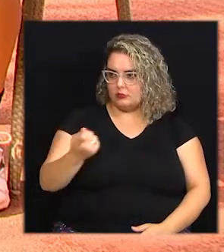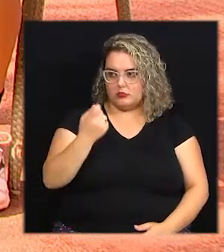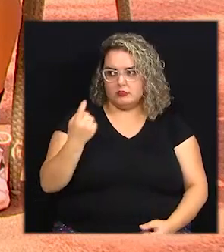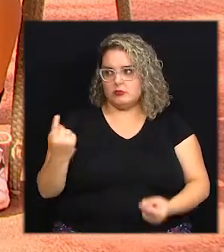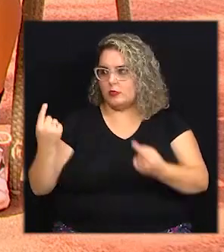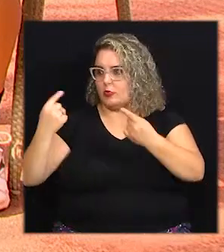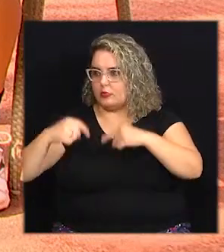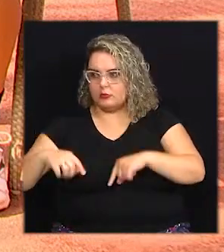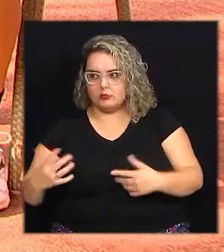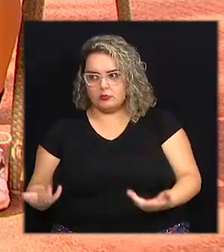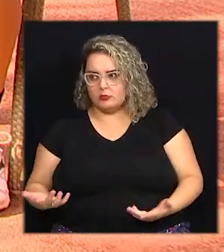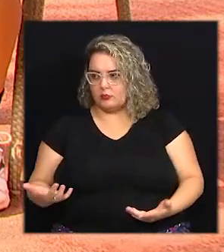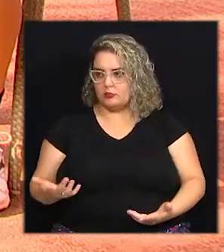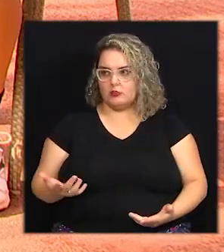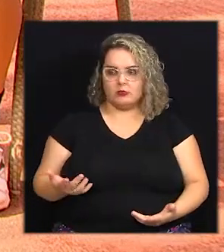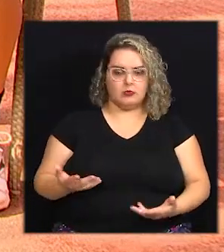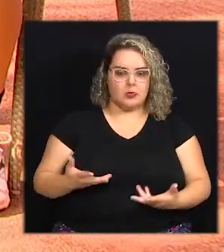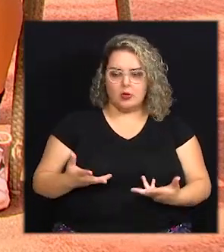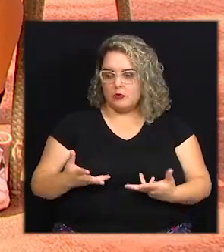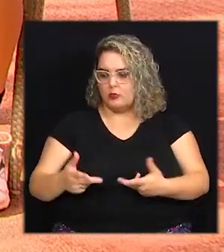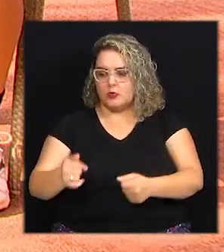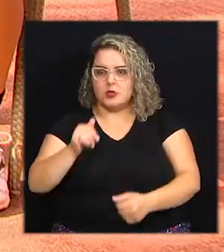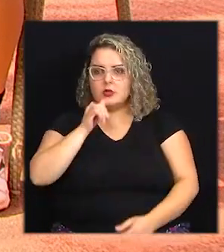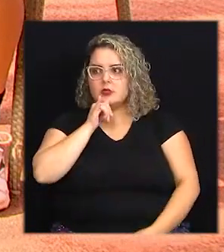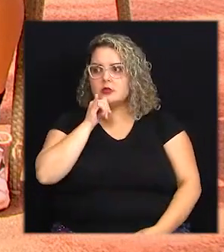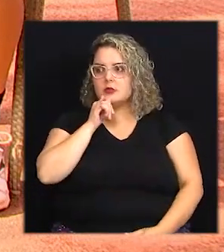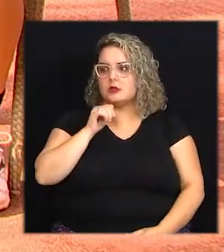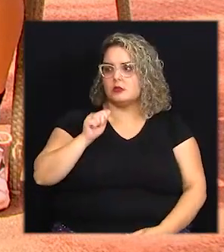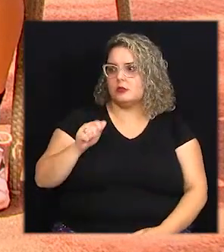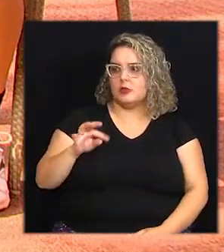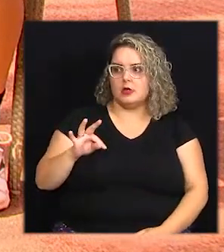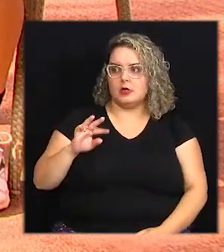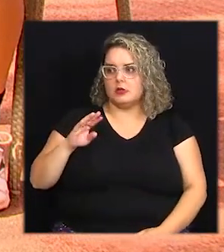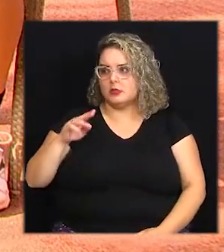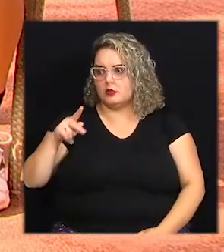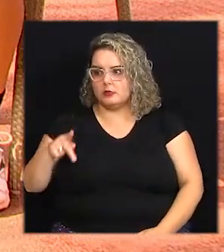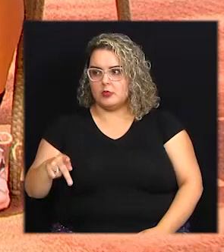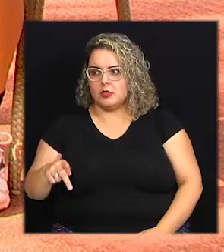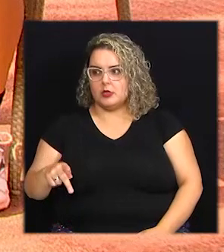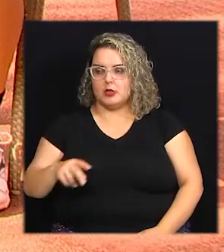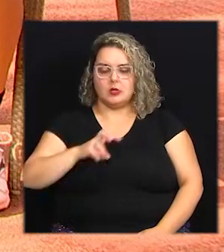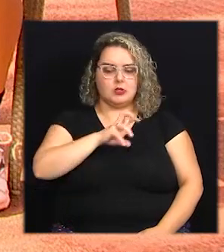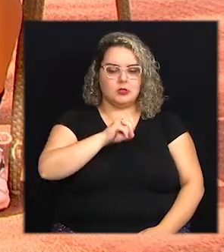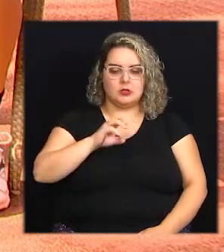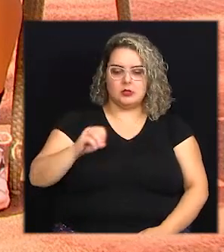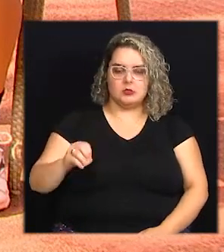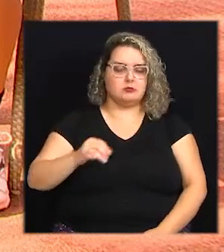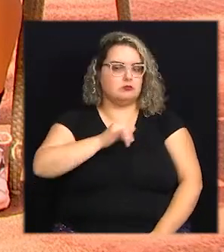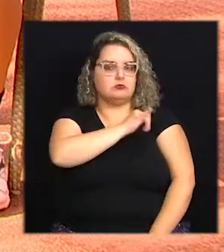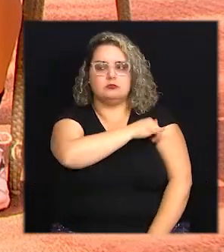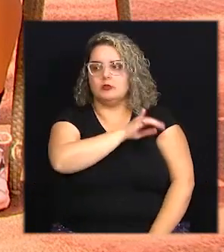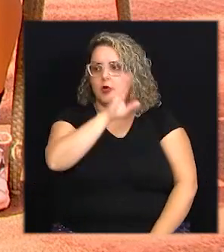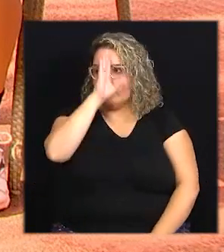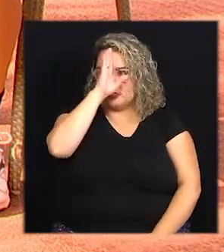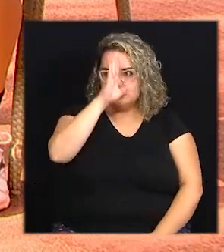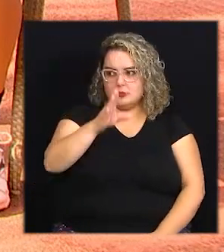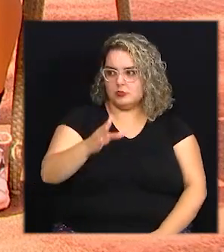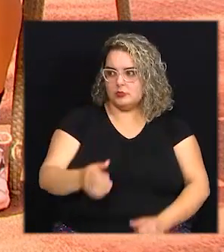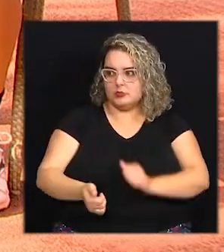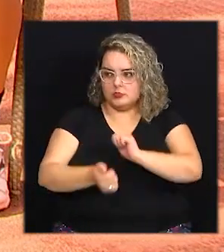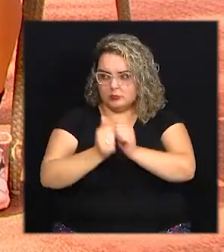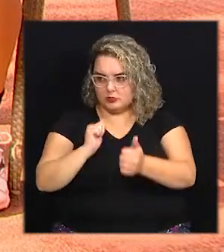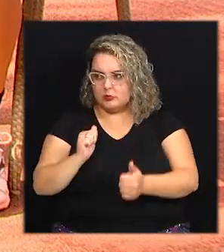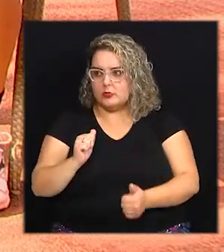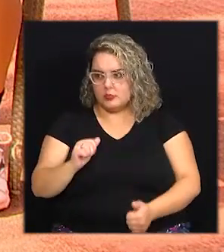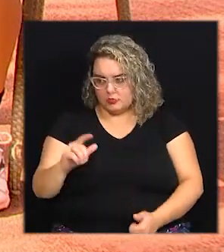num torneio, foi convidado, por exemplo, para ir no ATP 500 do Rio de Janeiro, você vai enfrentar os principais jogadores.